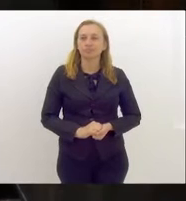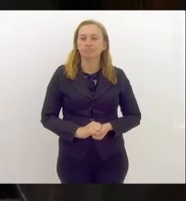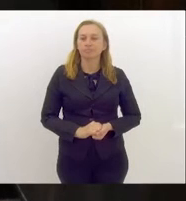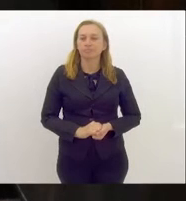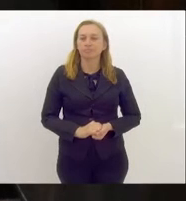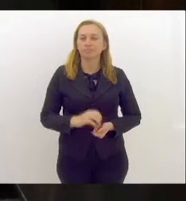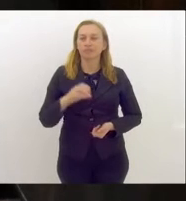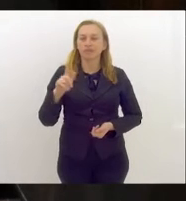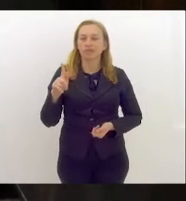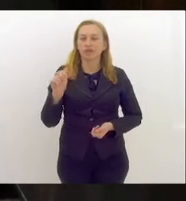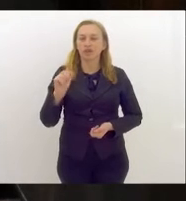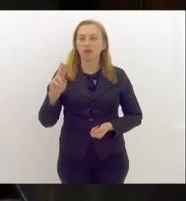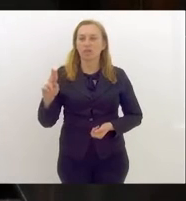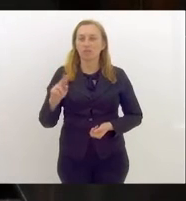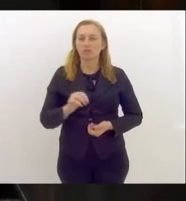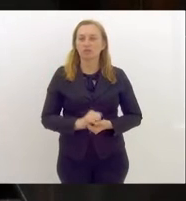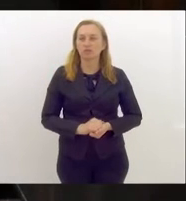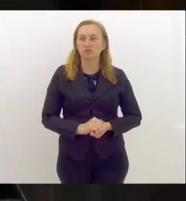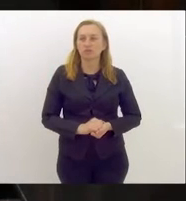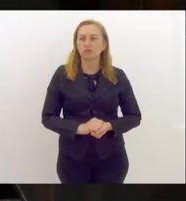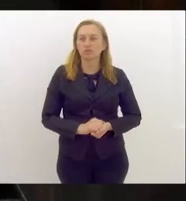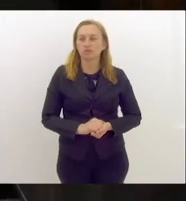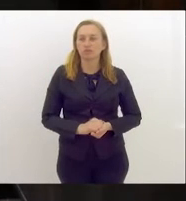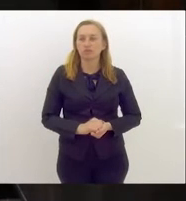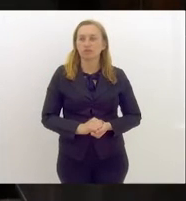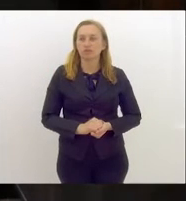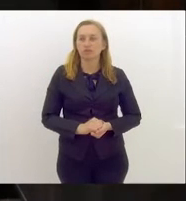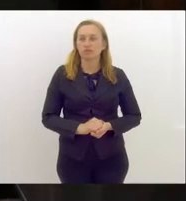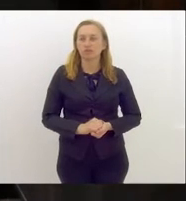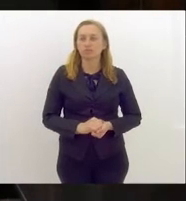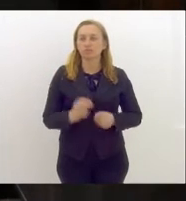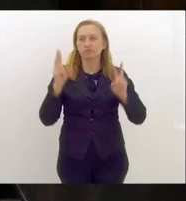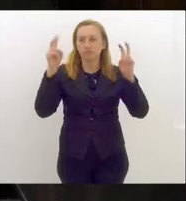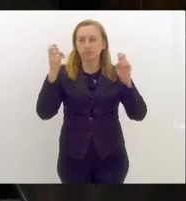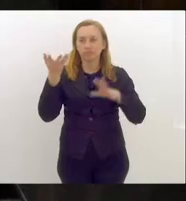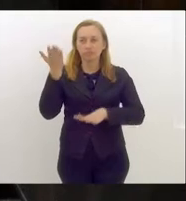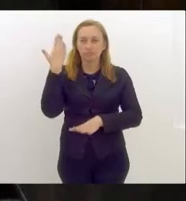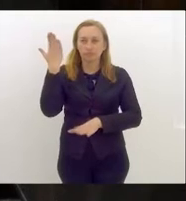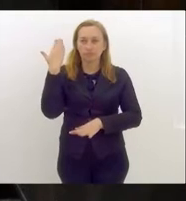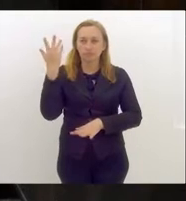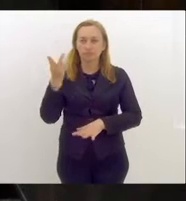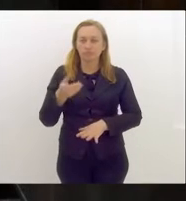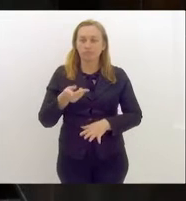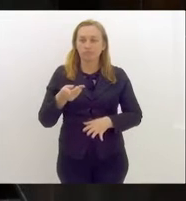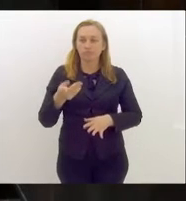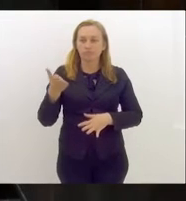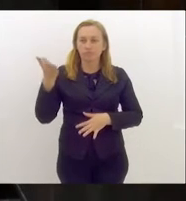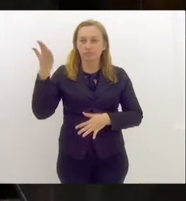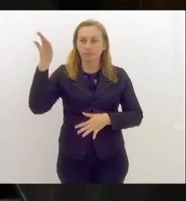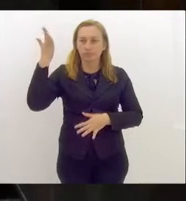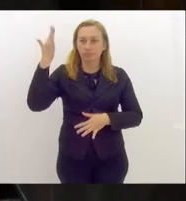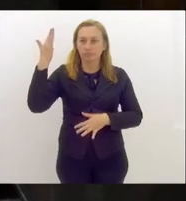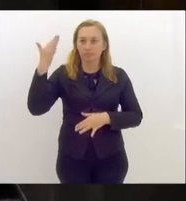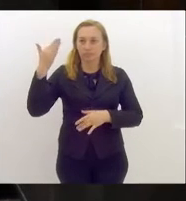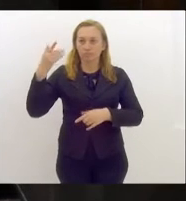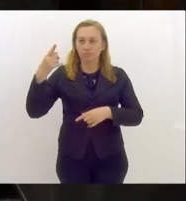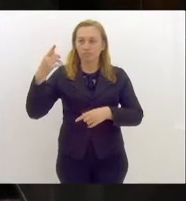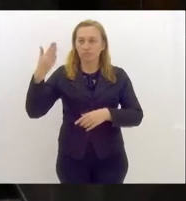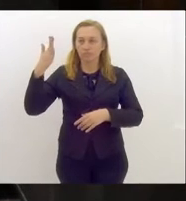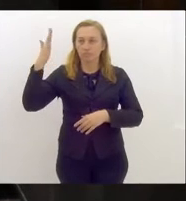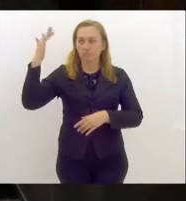Gal Costa como se usava o termo época estourou de fazer